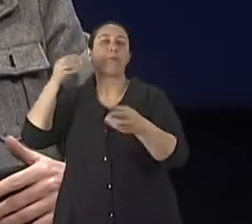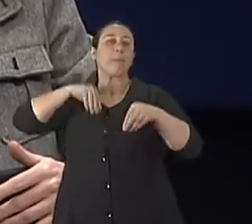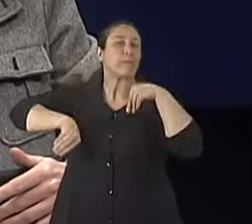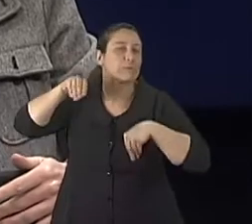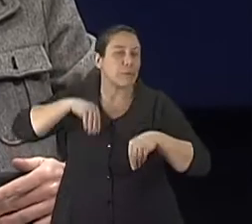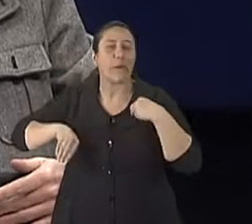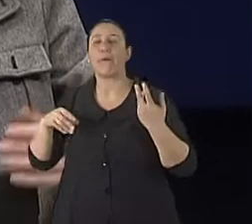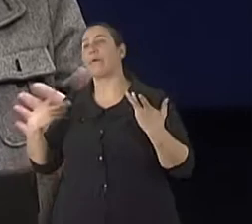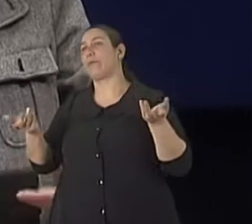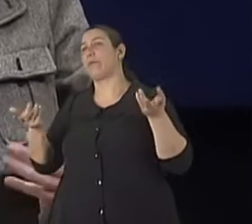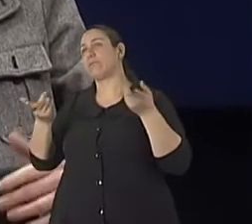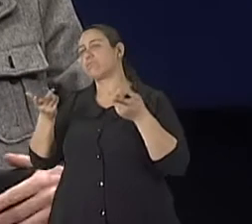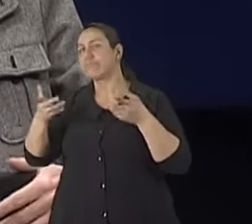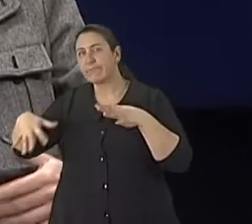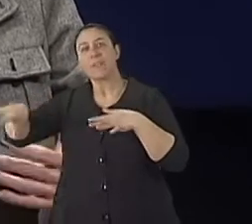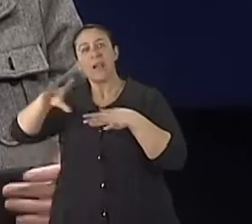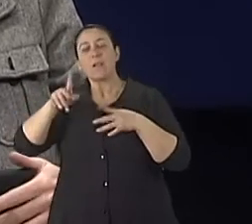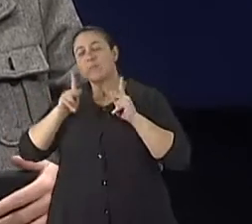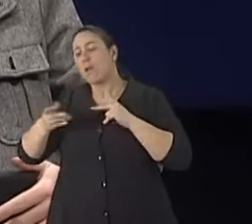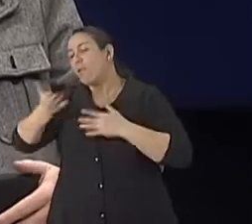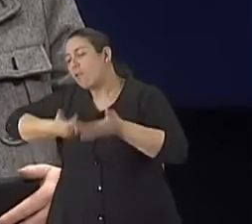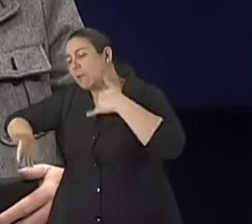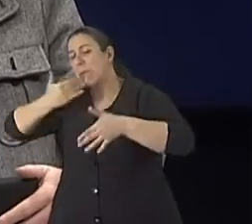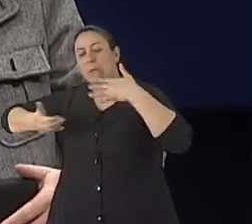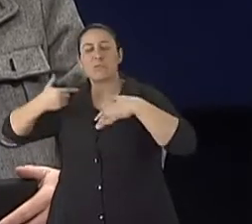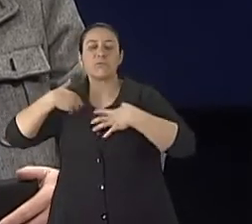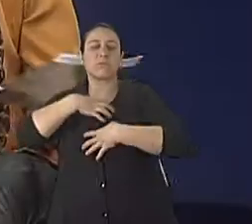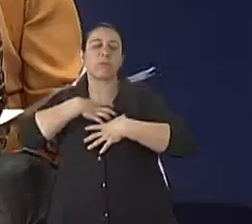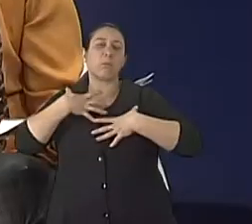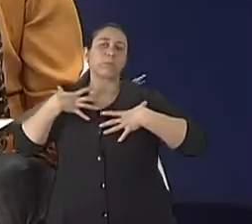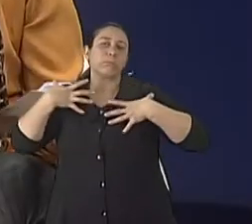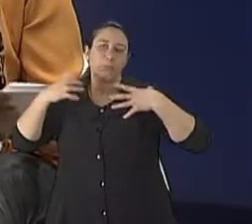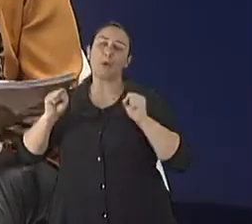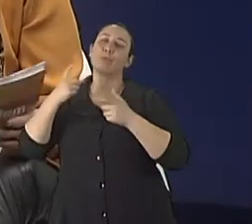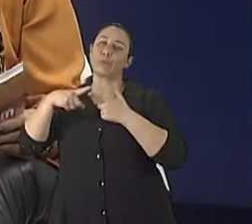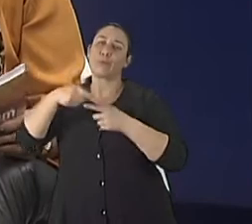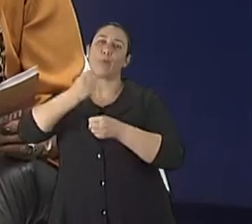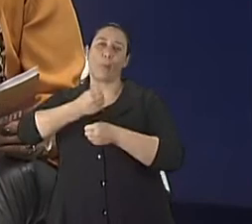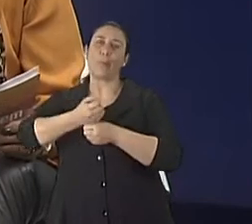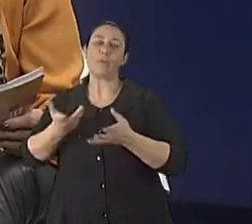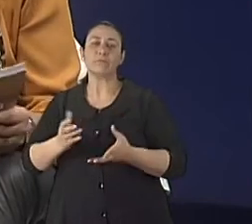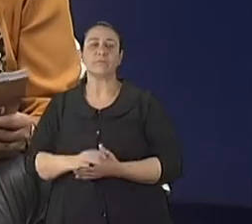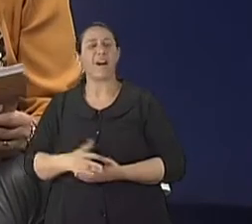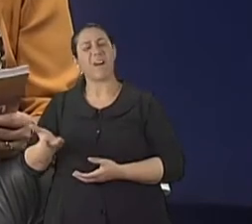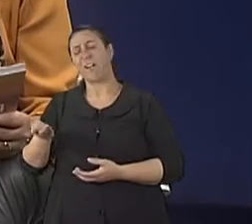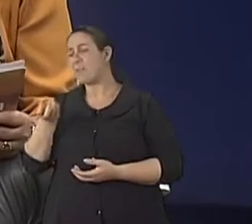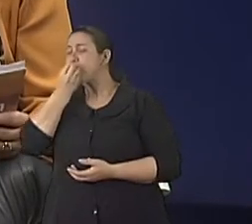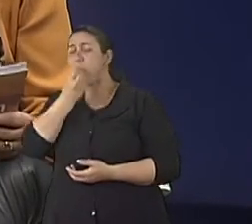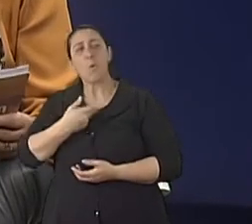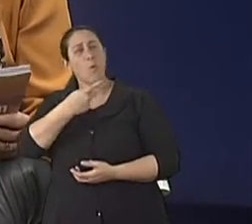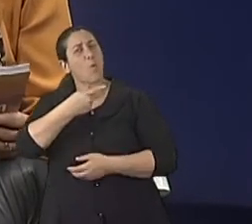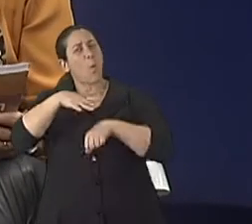é muito comum essas relações também com dores na coluna lombar lá bom doutor a gente podia continuar conversando aqui mais tempo de televisão